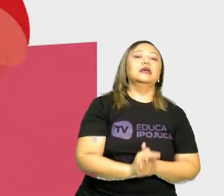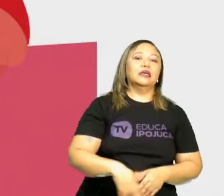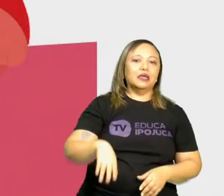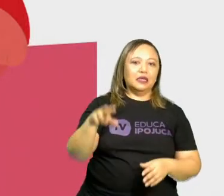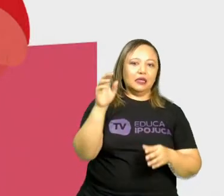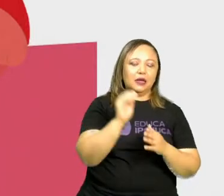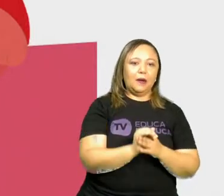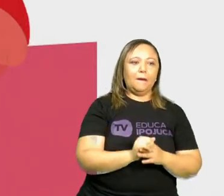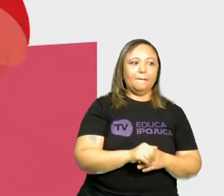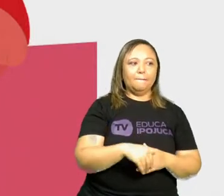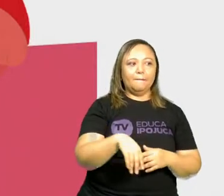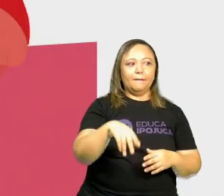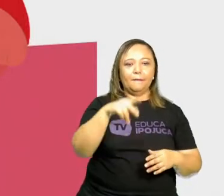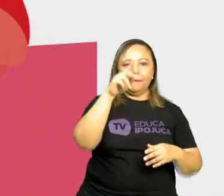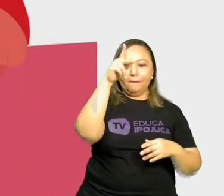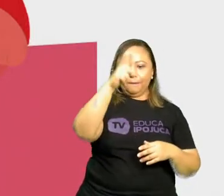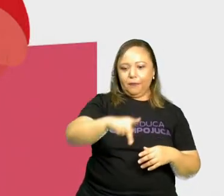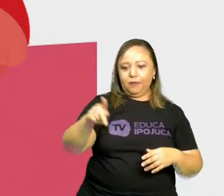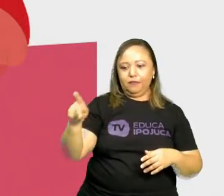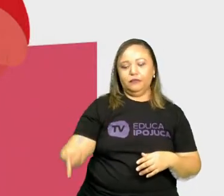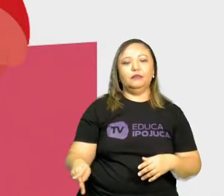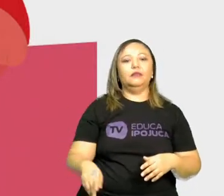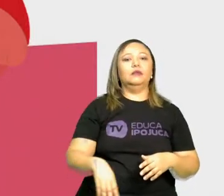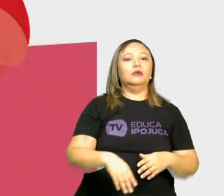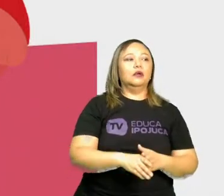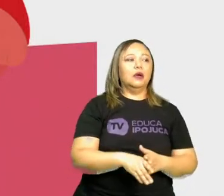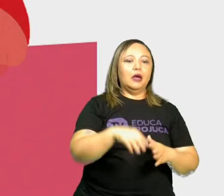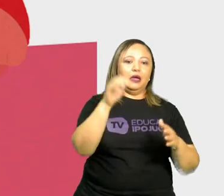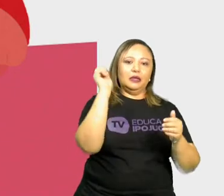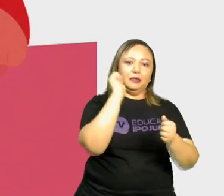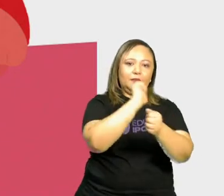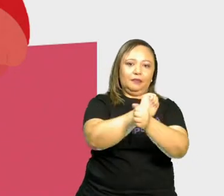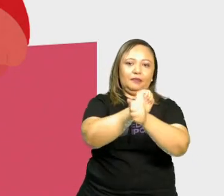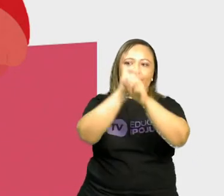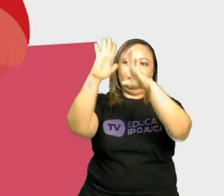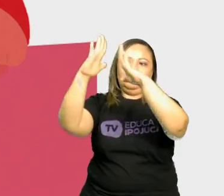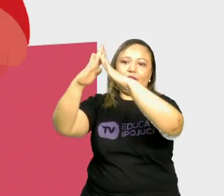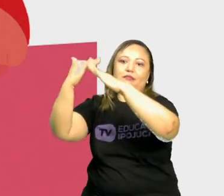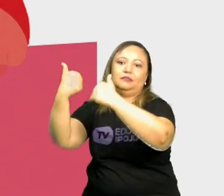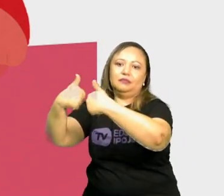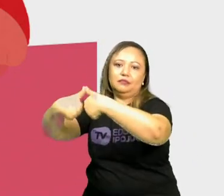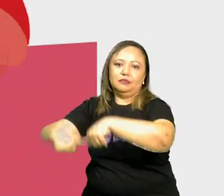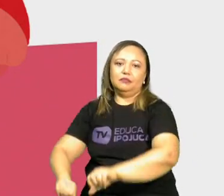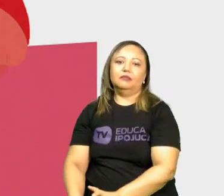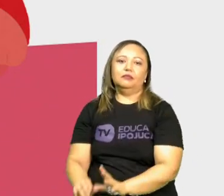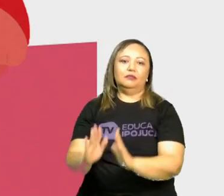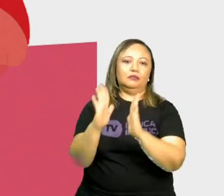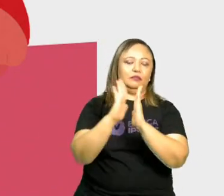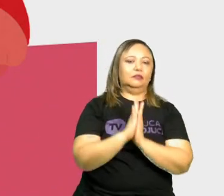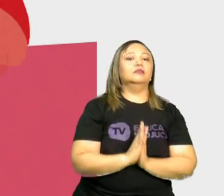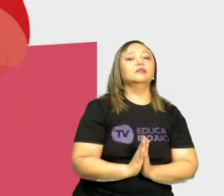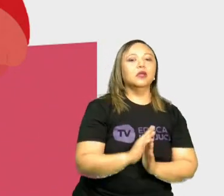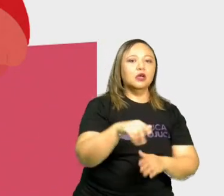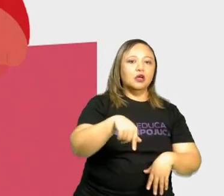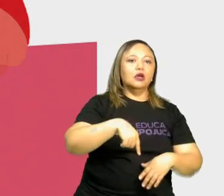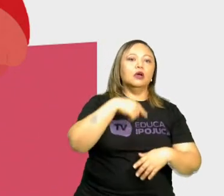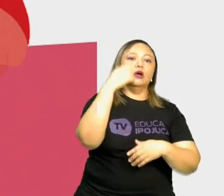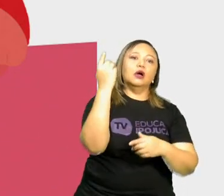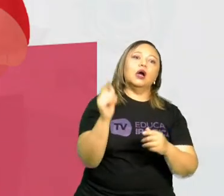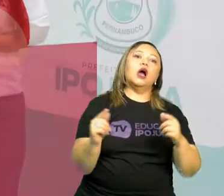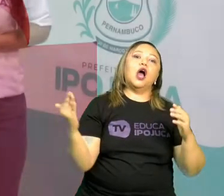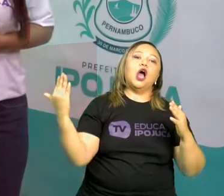turma, pediu a nossa professora. Para já, em casa vamos ficar. Para em breve a